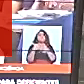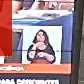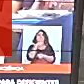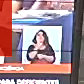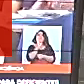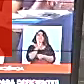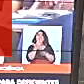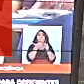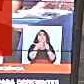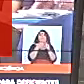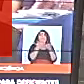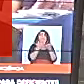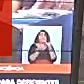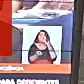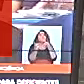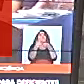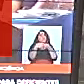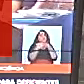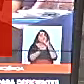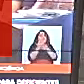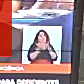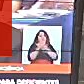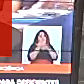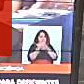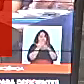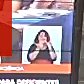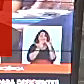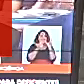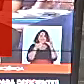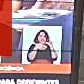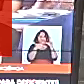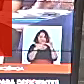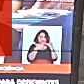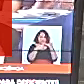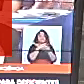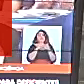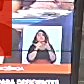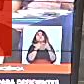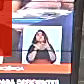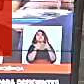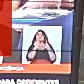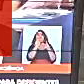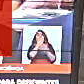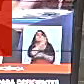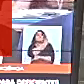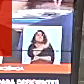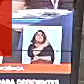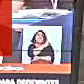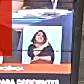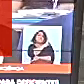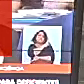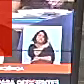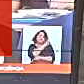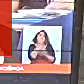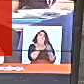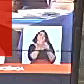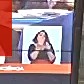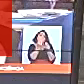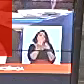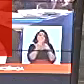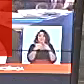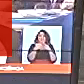como fazer a fiscalização. Eu também entendo que não pode ficar como está. Vamos trabalhar nesse sentido,